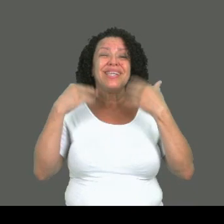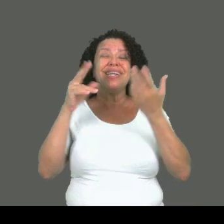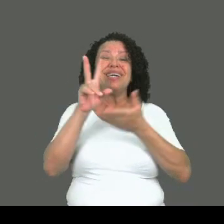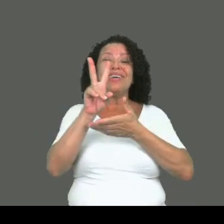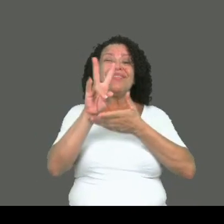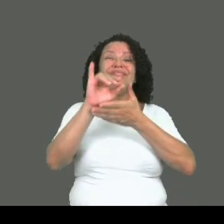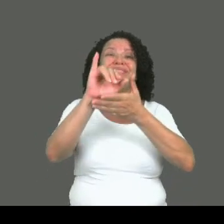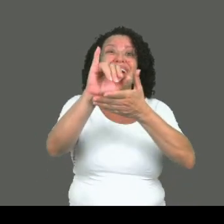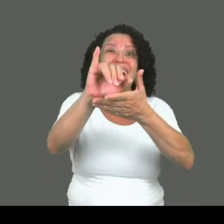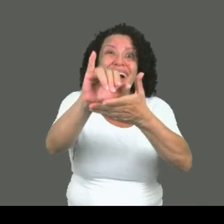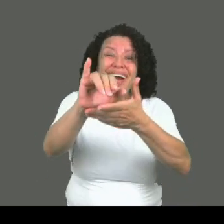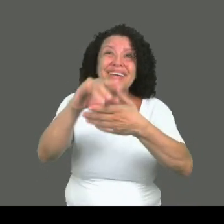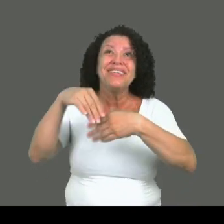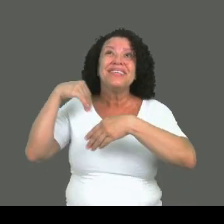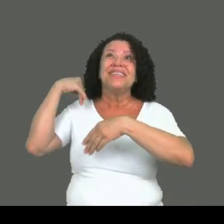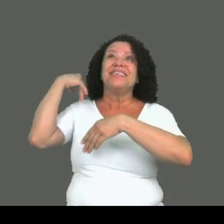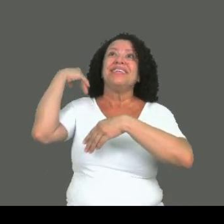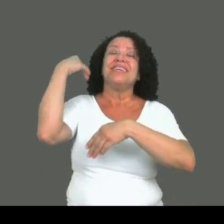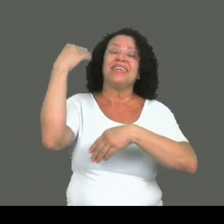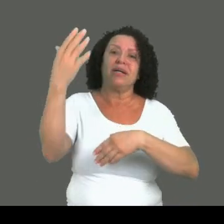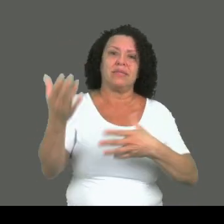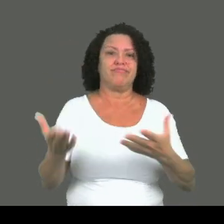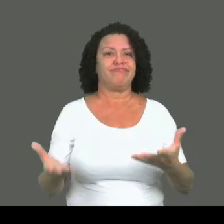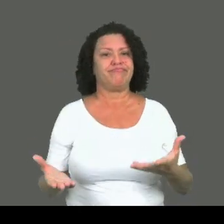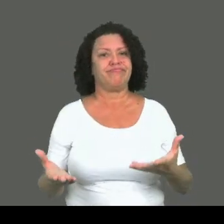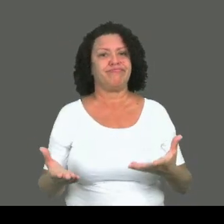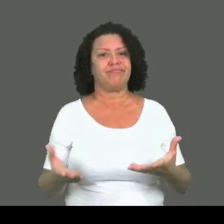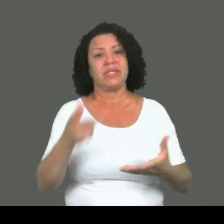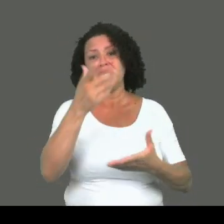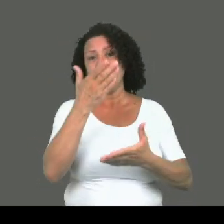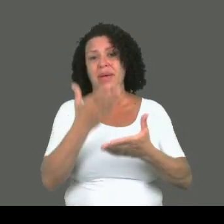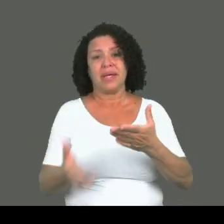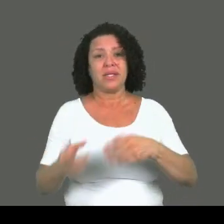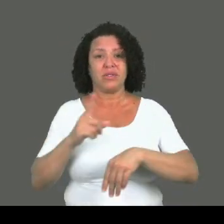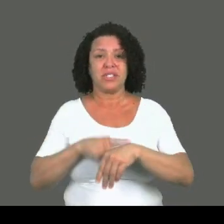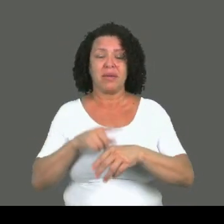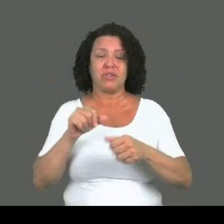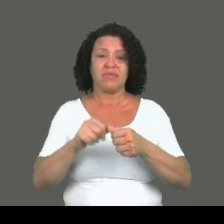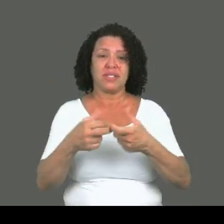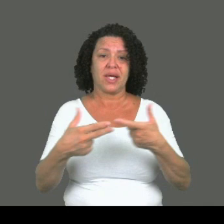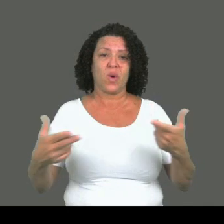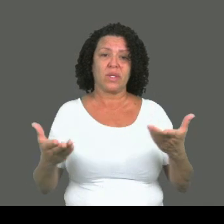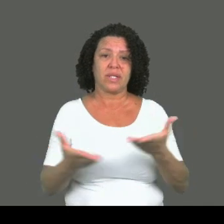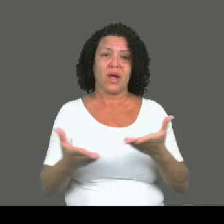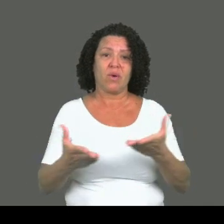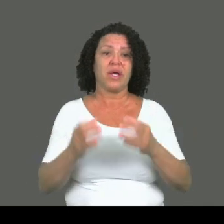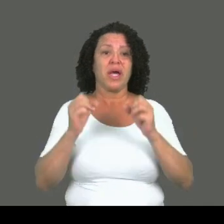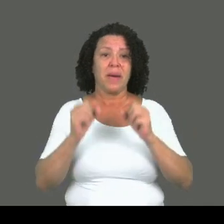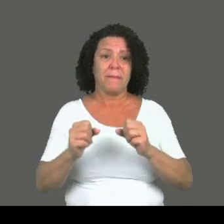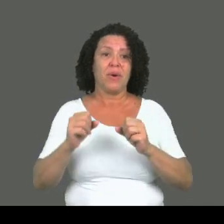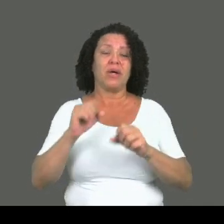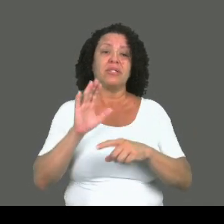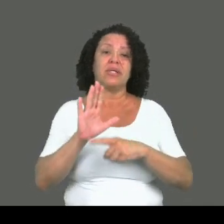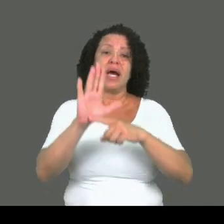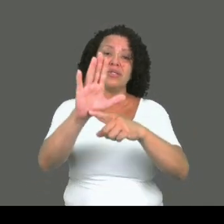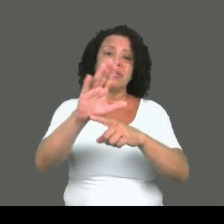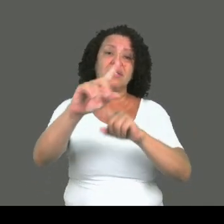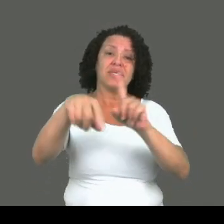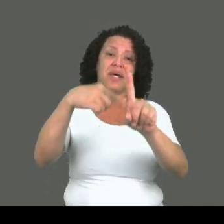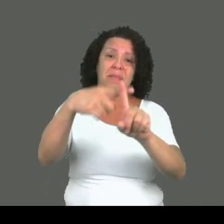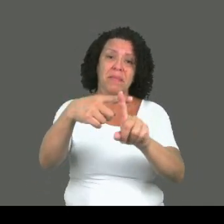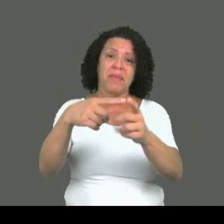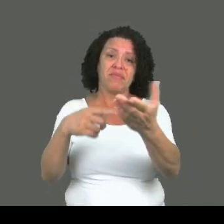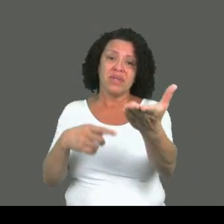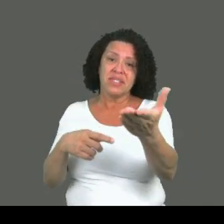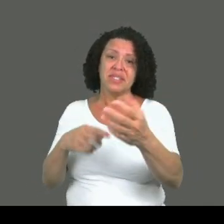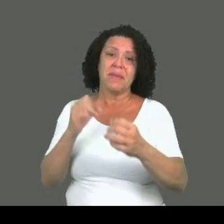vir, então a gente deixa de fazer determinadas coisas que poderiam nos acrescentar. Nesse meio tempo, poderia